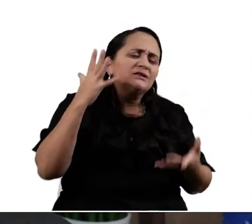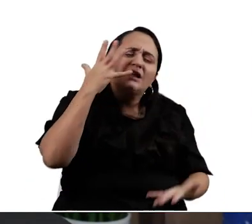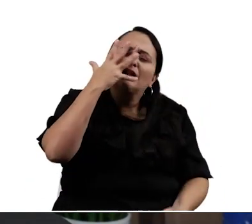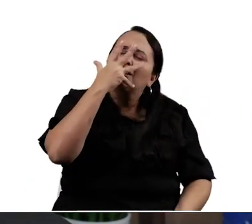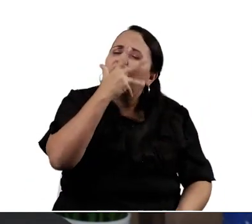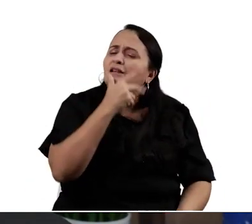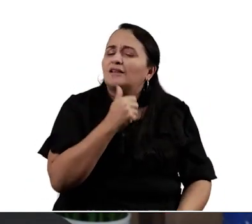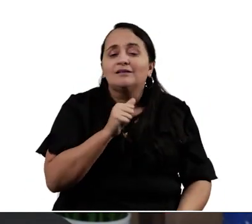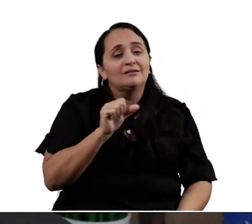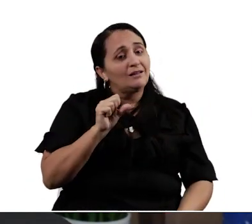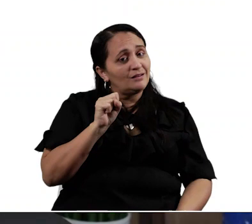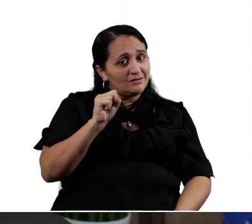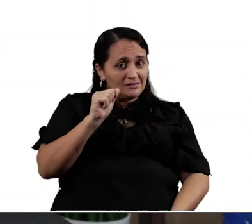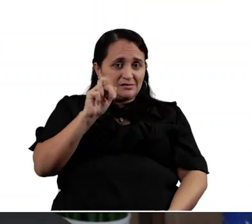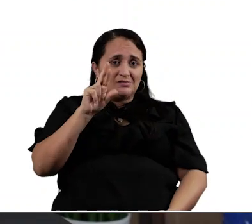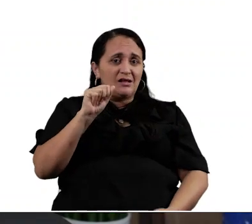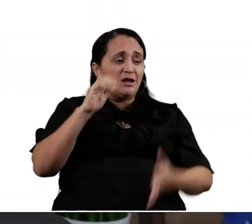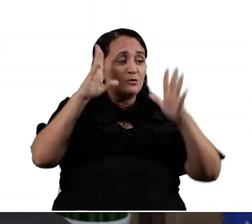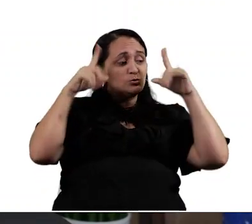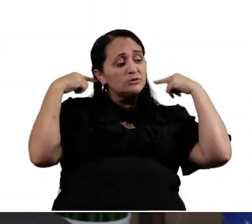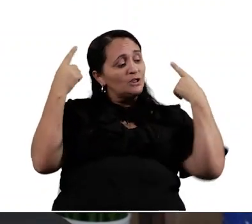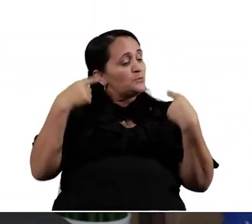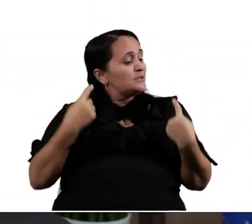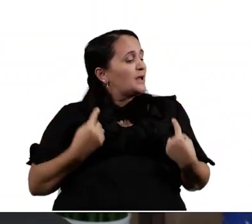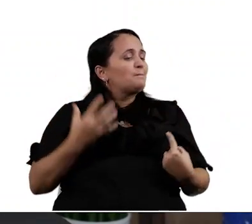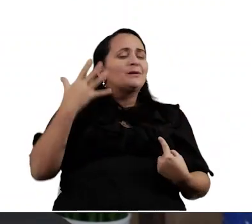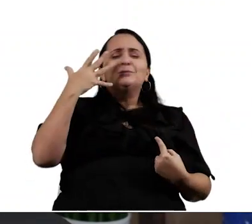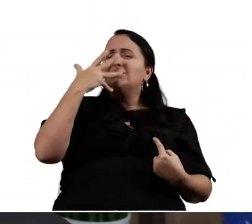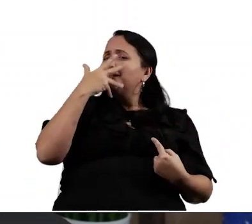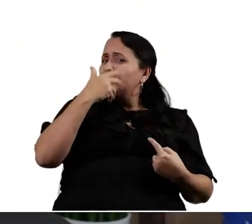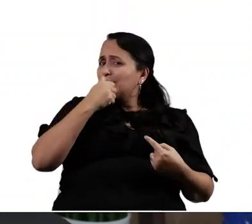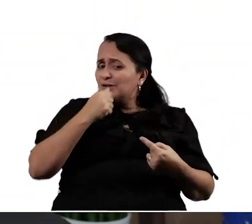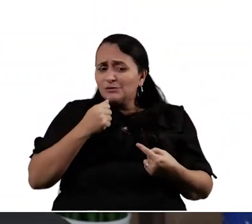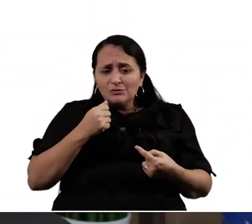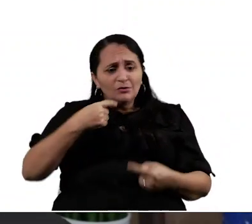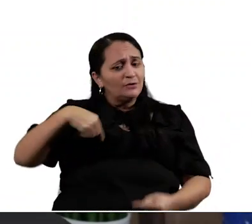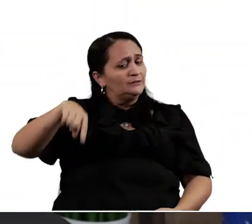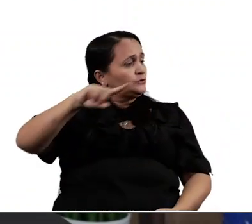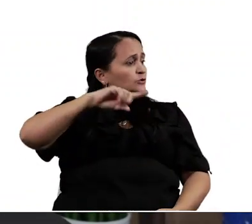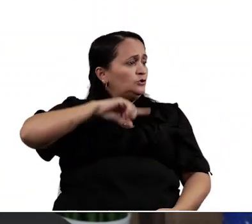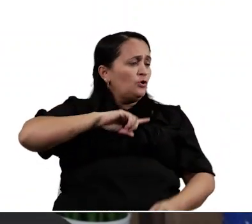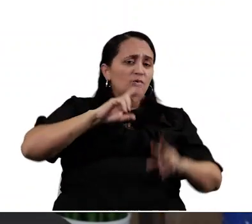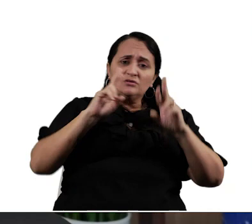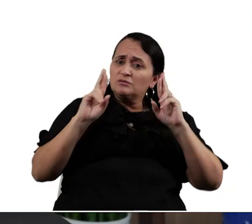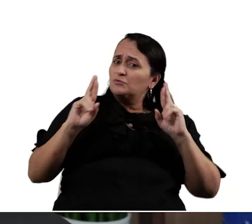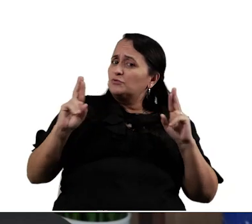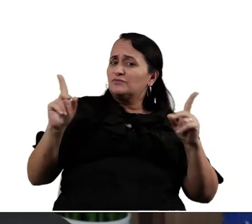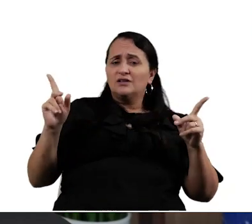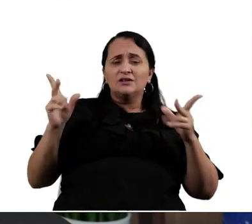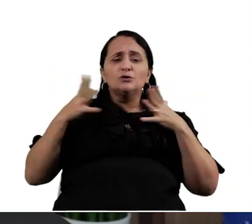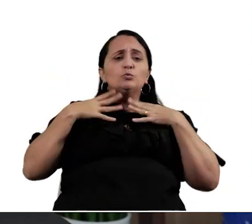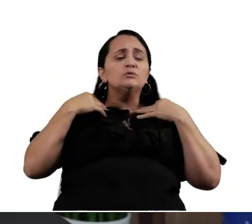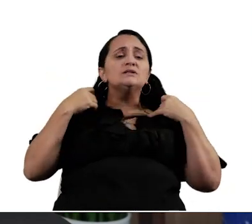são lindos também, mas assim como somos diferentes. Nós somos diferentes uns dos outros, os